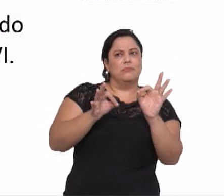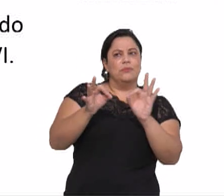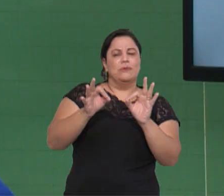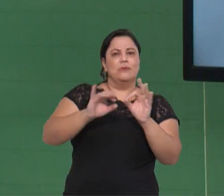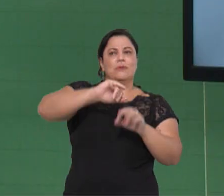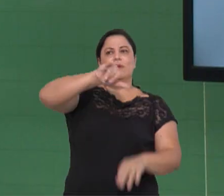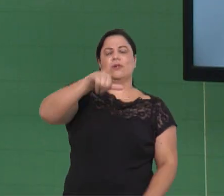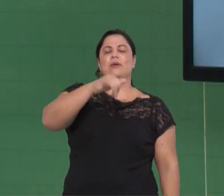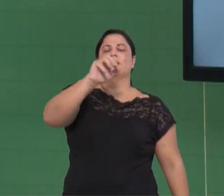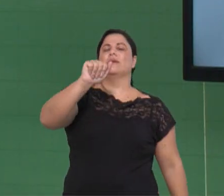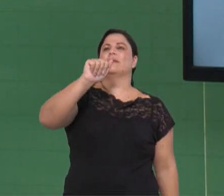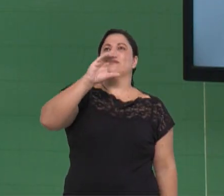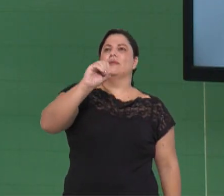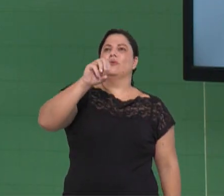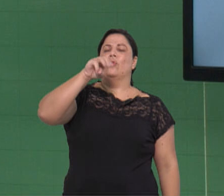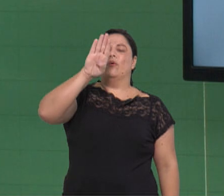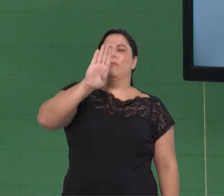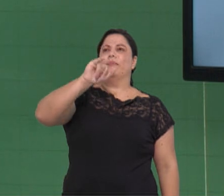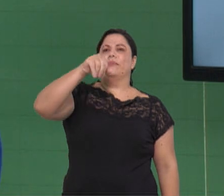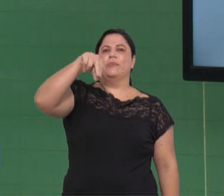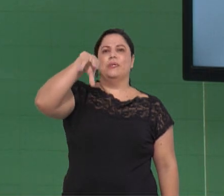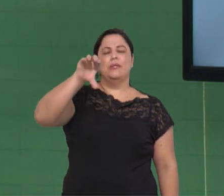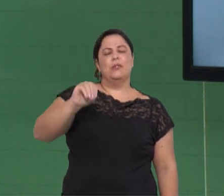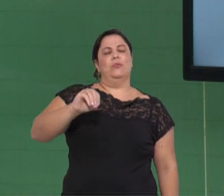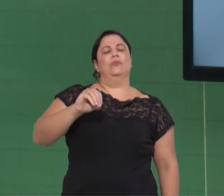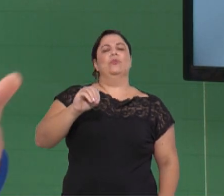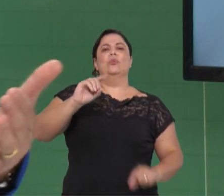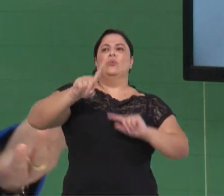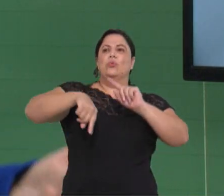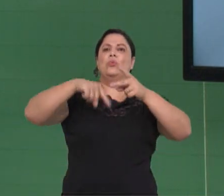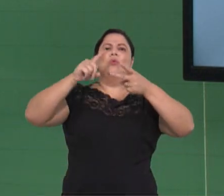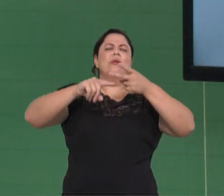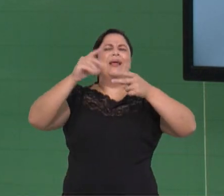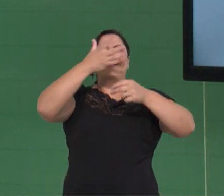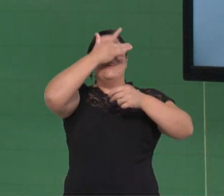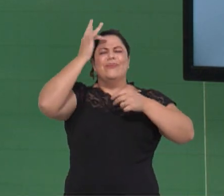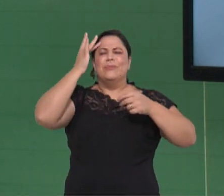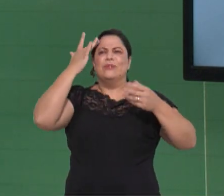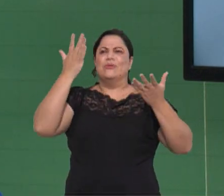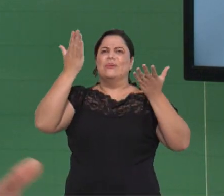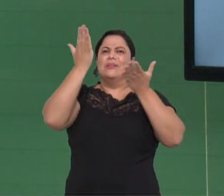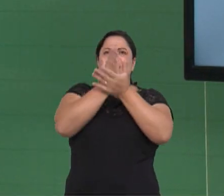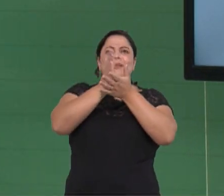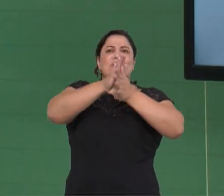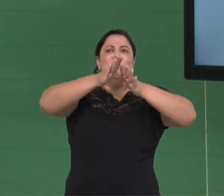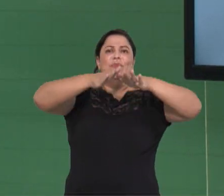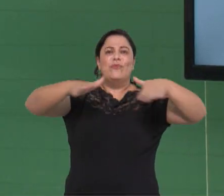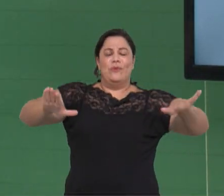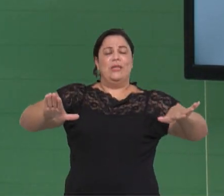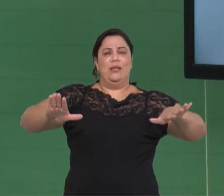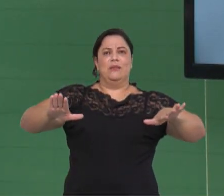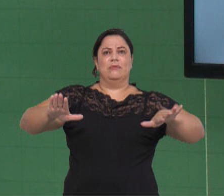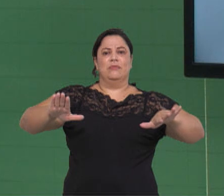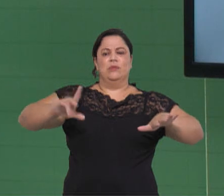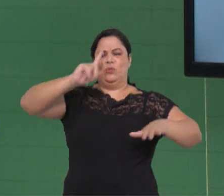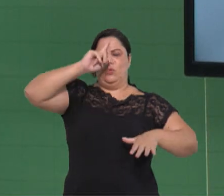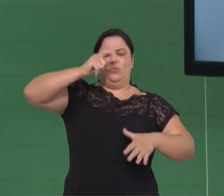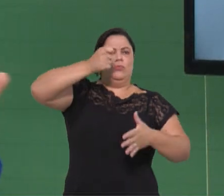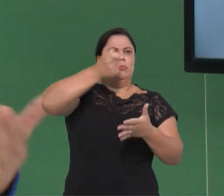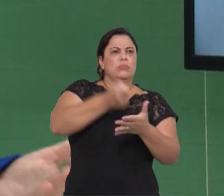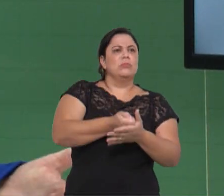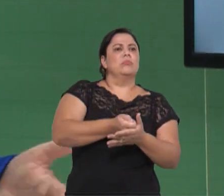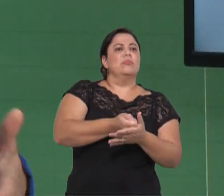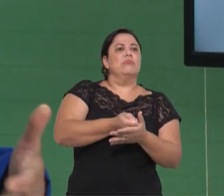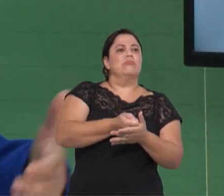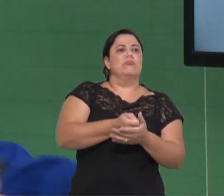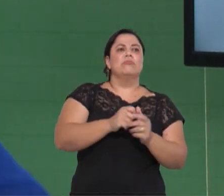jacobinos, girondinos, que eram, na verdade, pessoas que queriam o fim do absolutismo, mas tinham aspirações diferentes. Enquanto